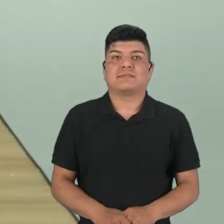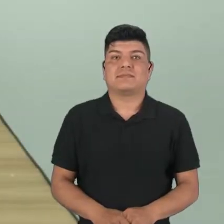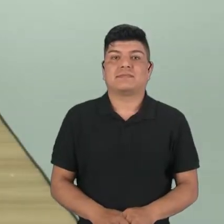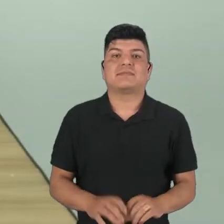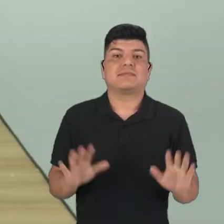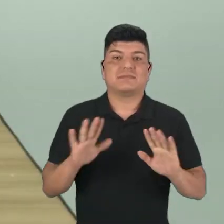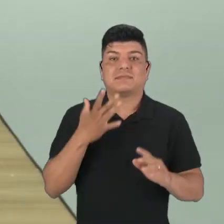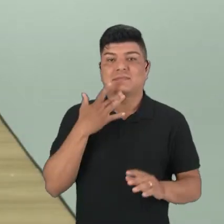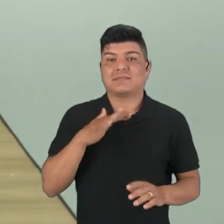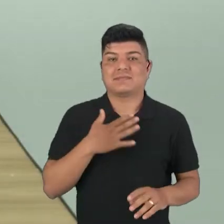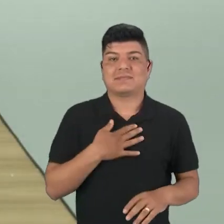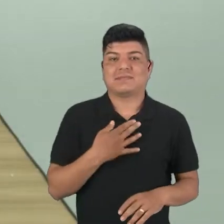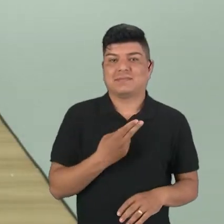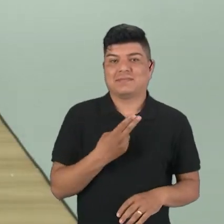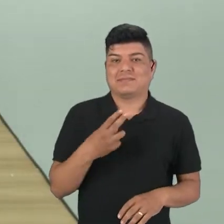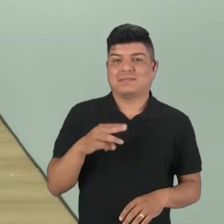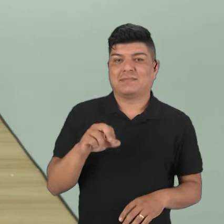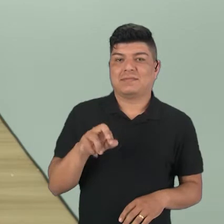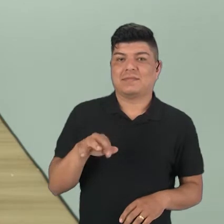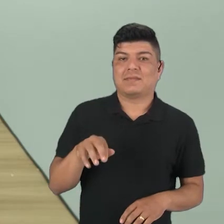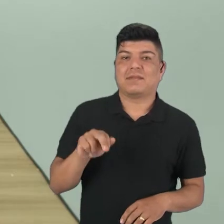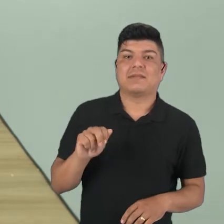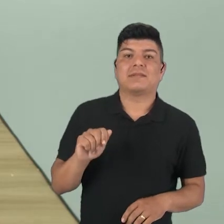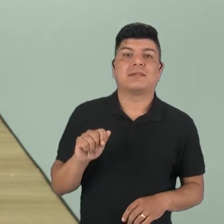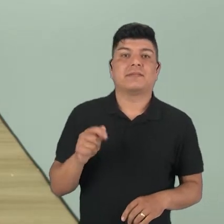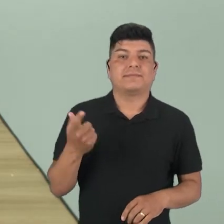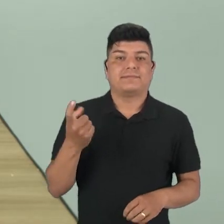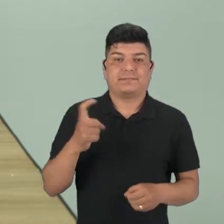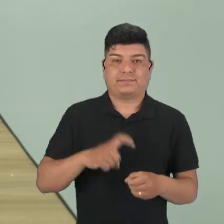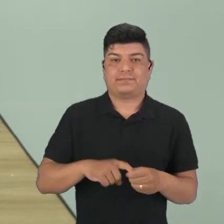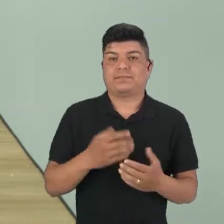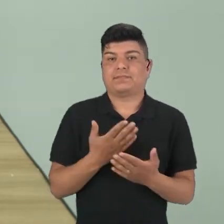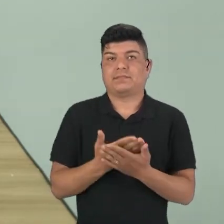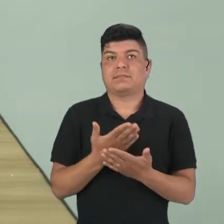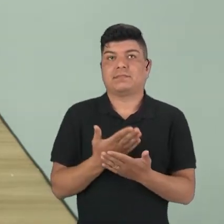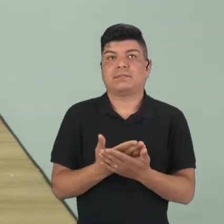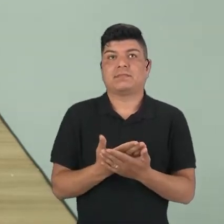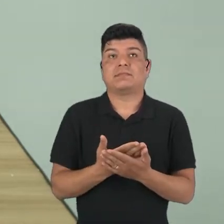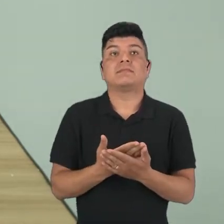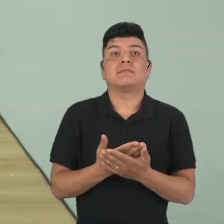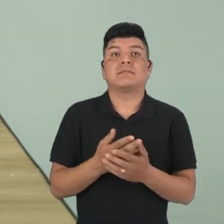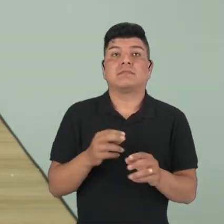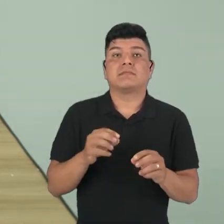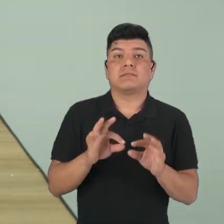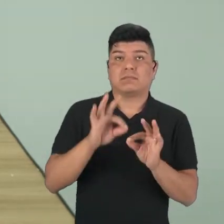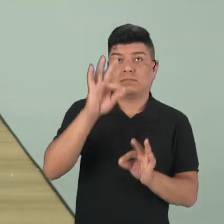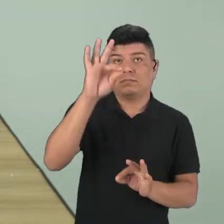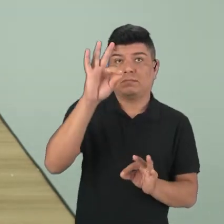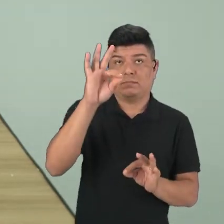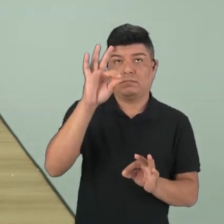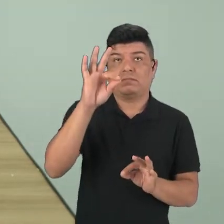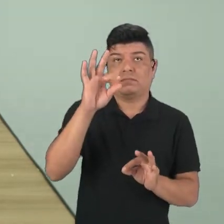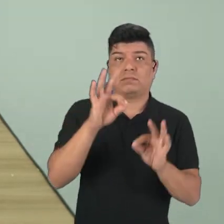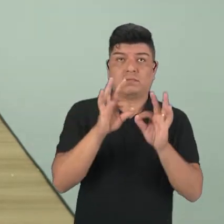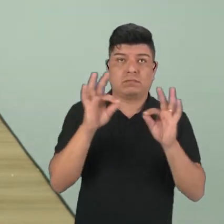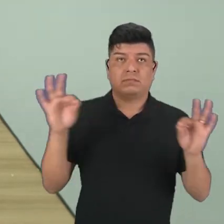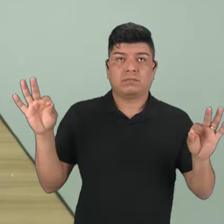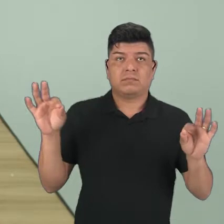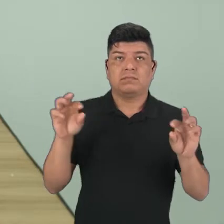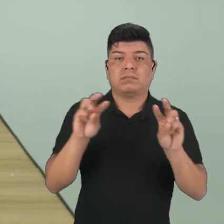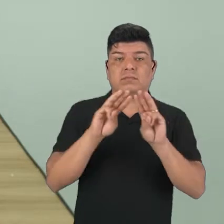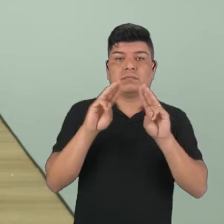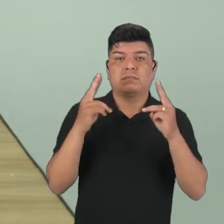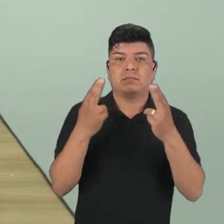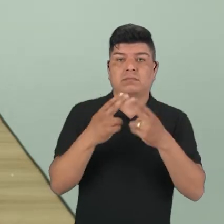Olá, crianças! Eu sou a professora Marina e estamos de volta com a nossa aula sobre medidas de comprimentos de massa e capacidade.